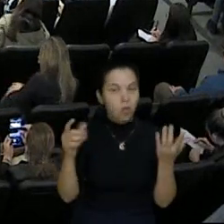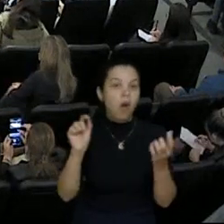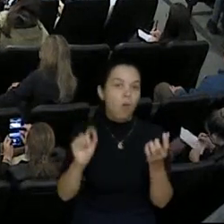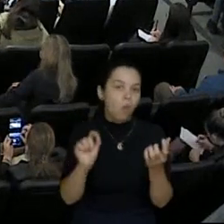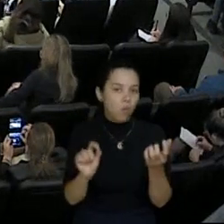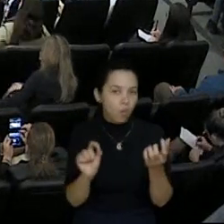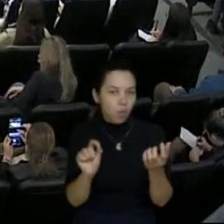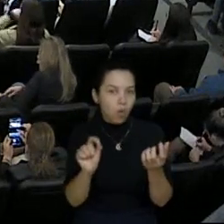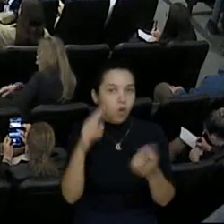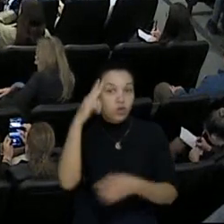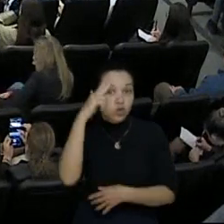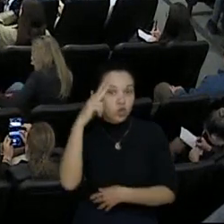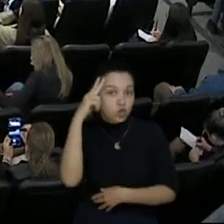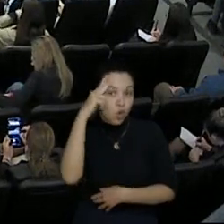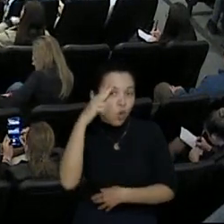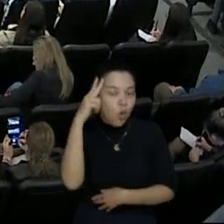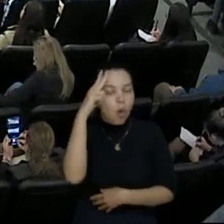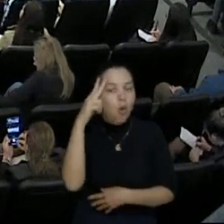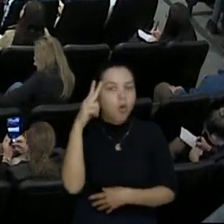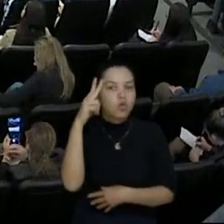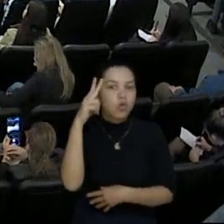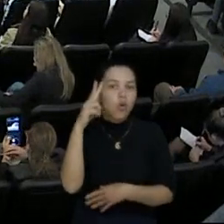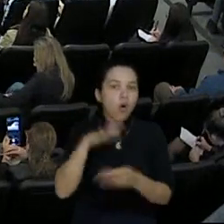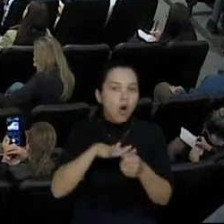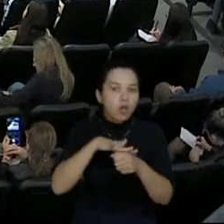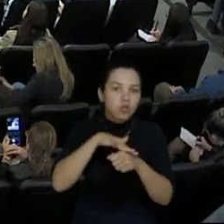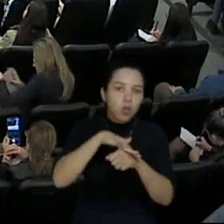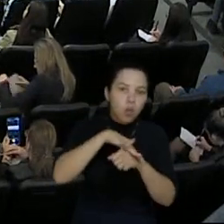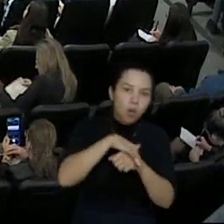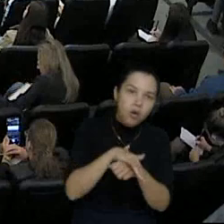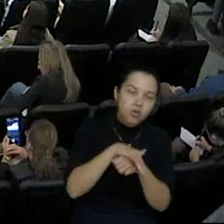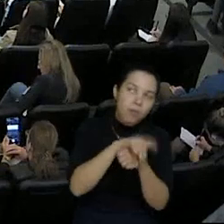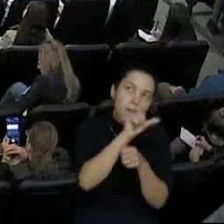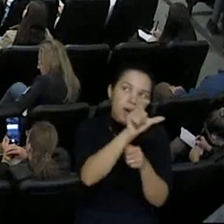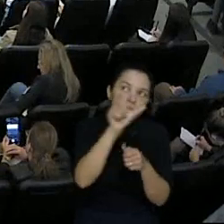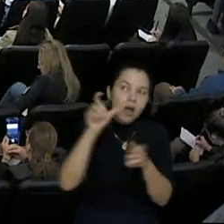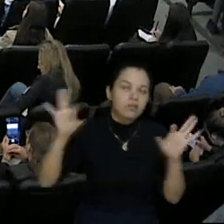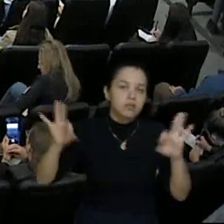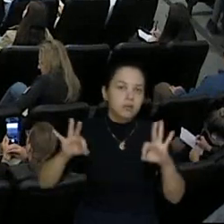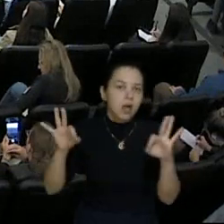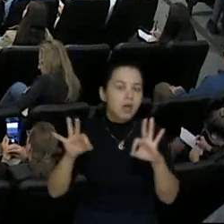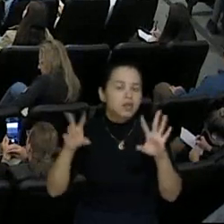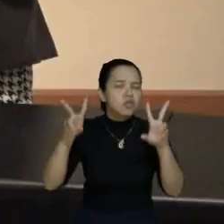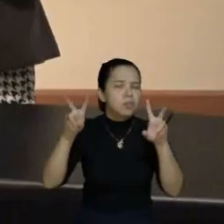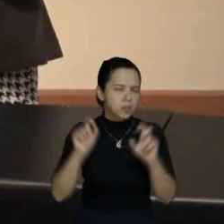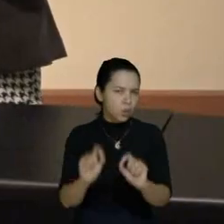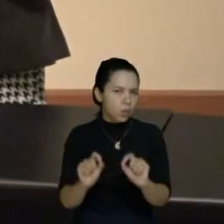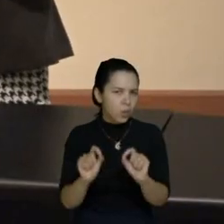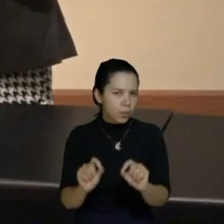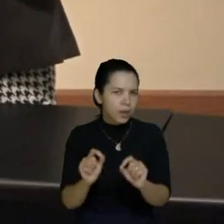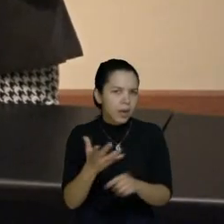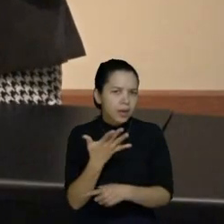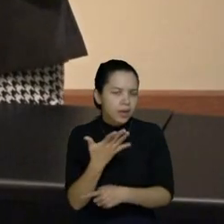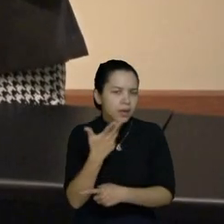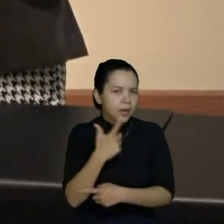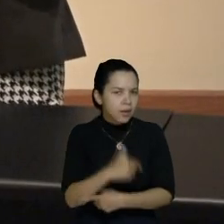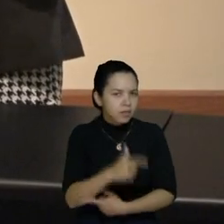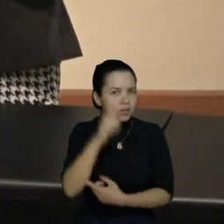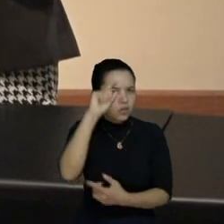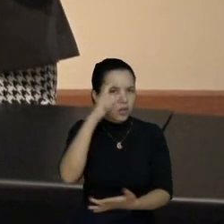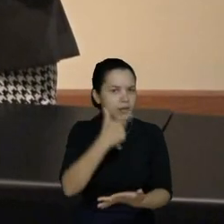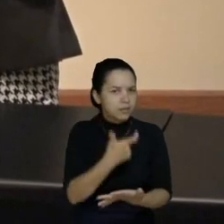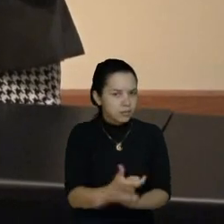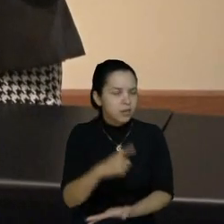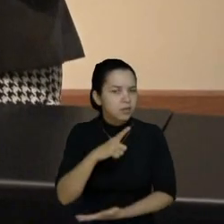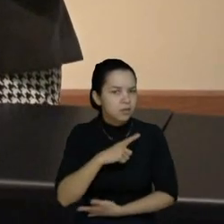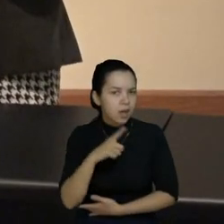eh no Shopping Morumbi e é sobre uma criança com dislexia é uma Peça cantada bastante